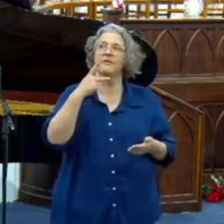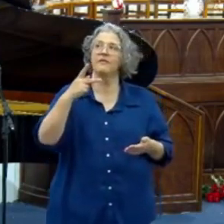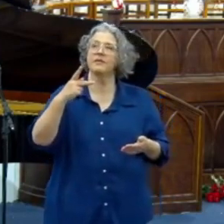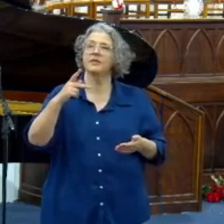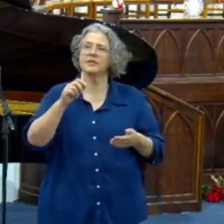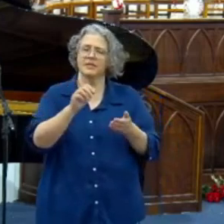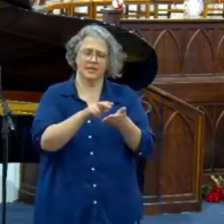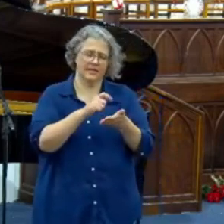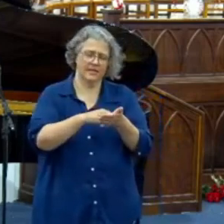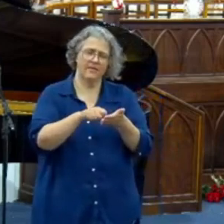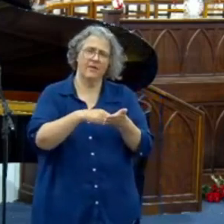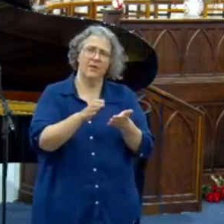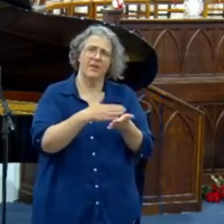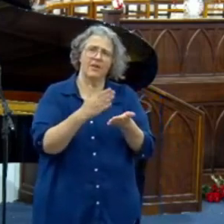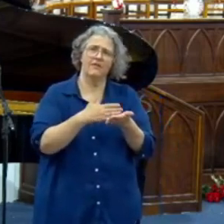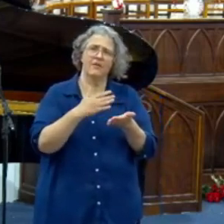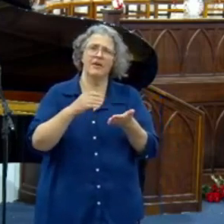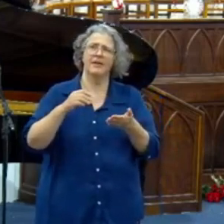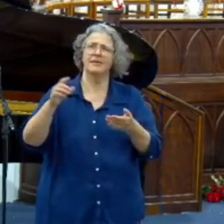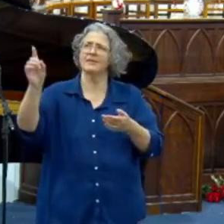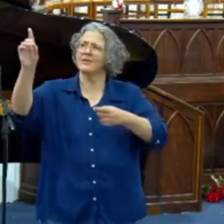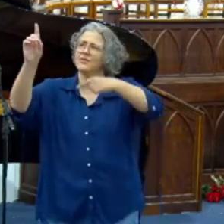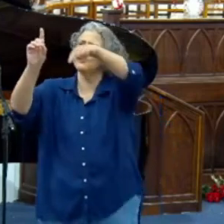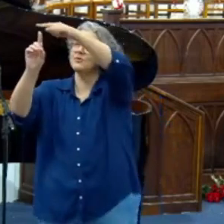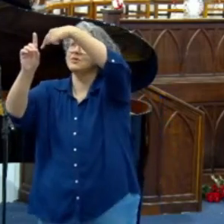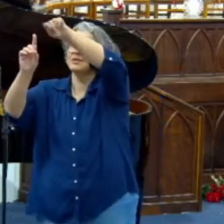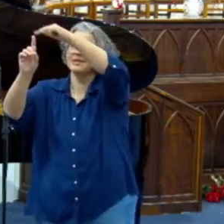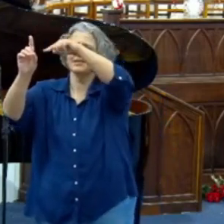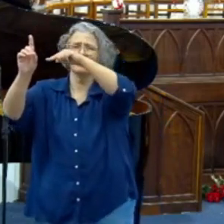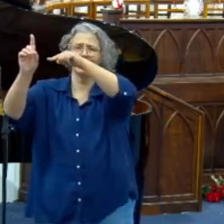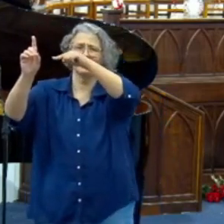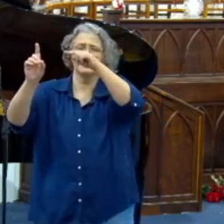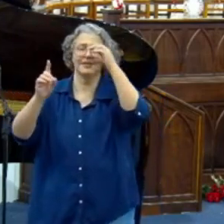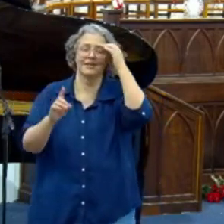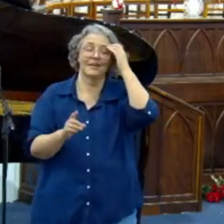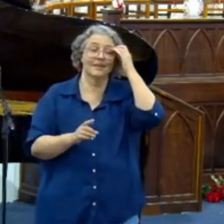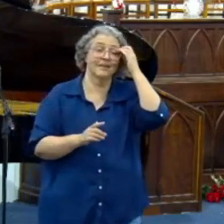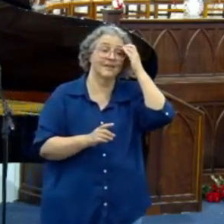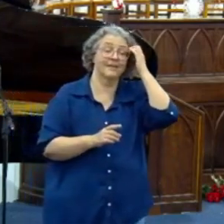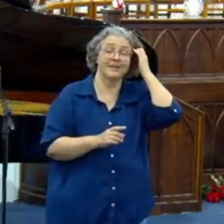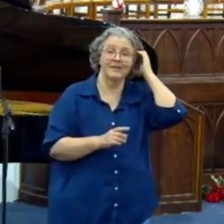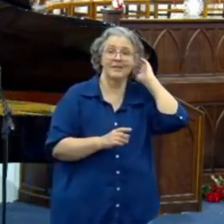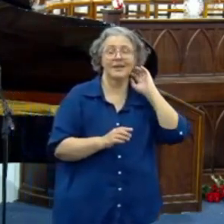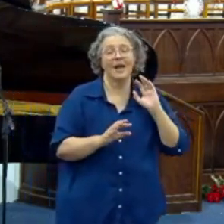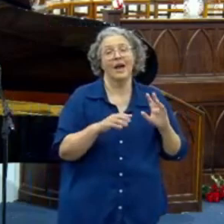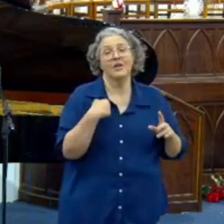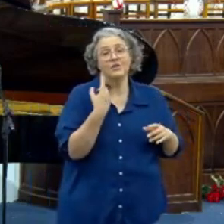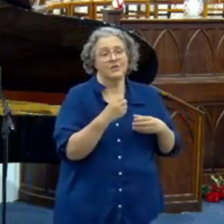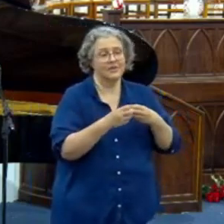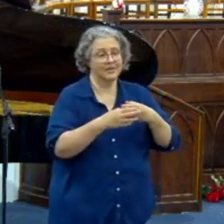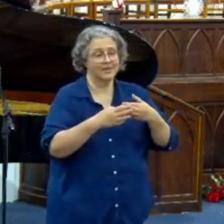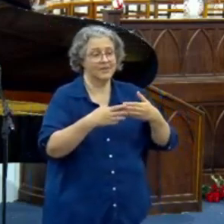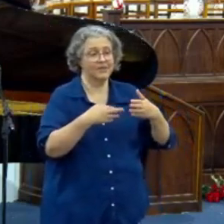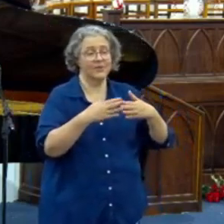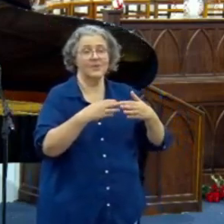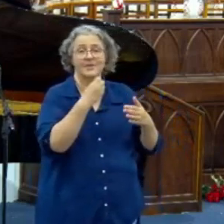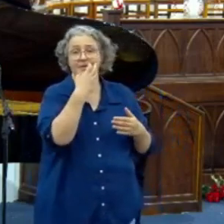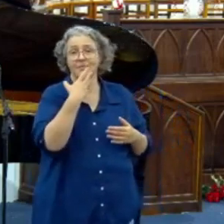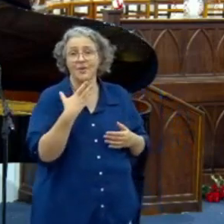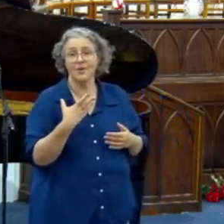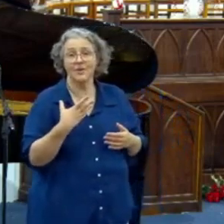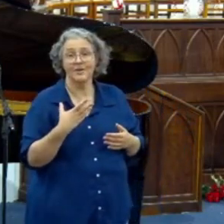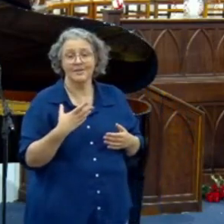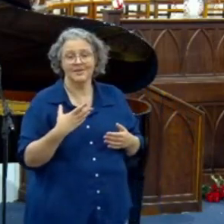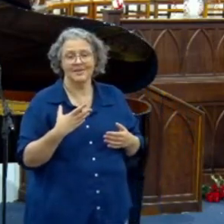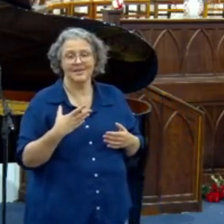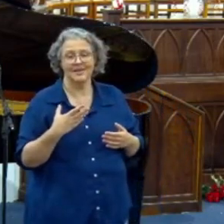a ideia de que podemos ser bons o suficiente para agradar a Deus está profundamente enraizada na